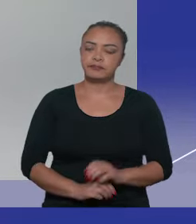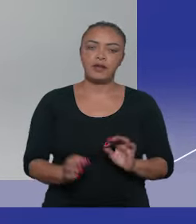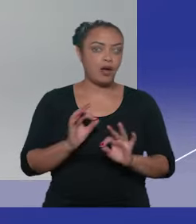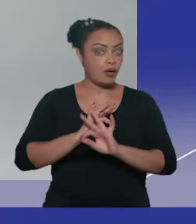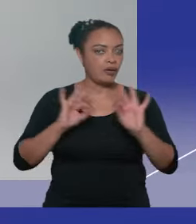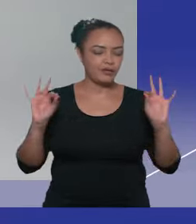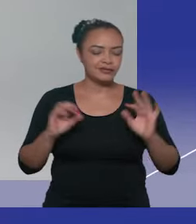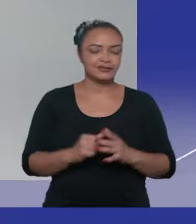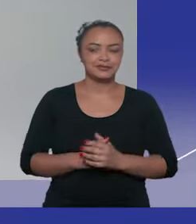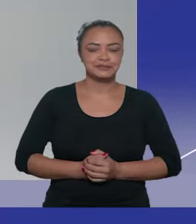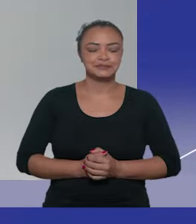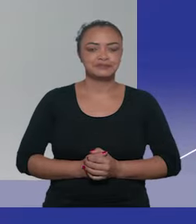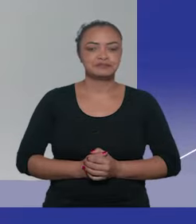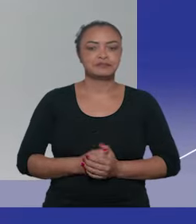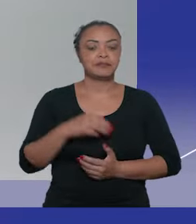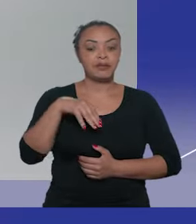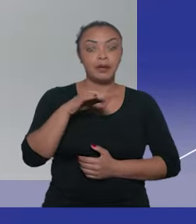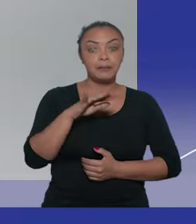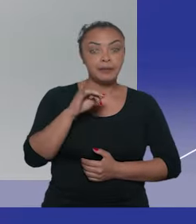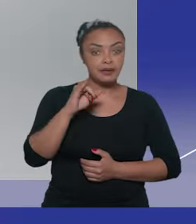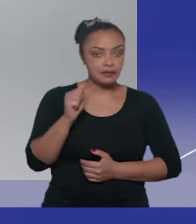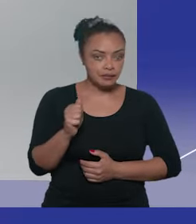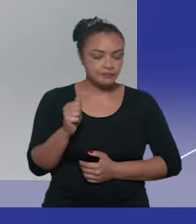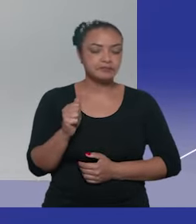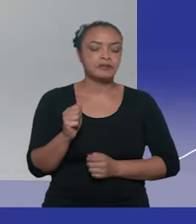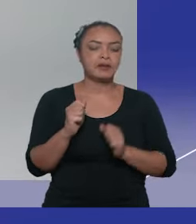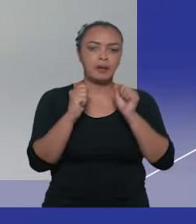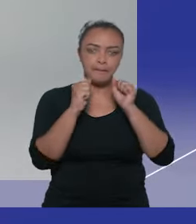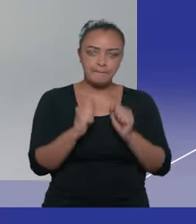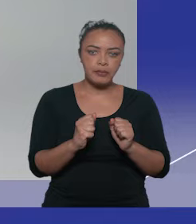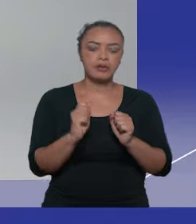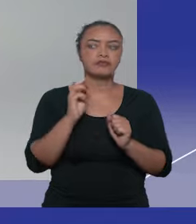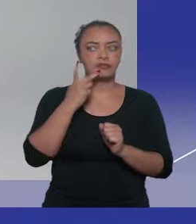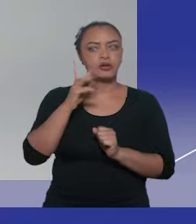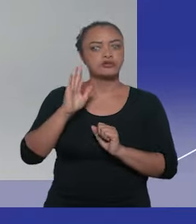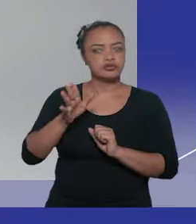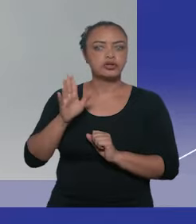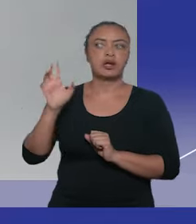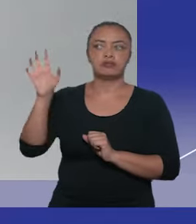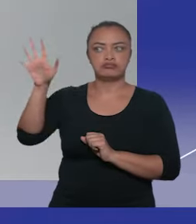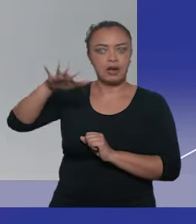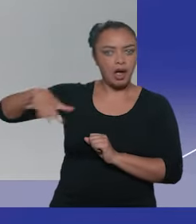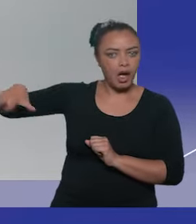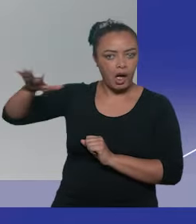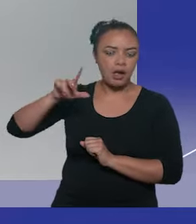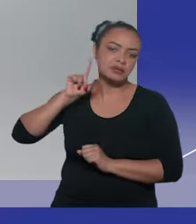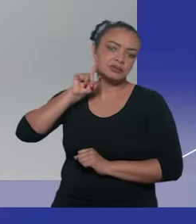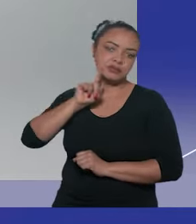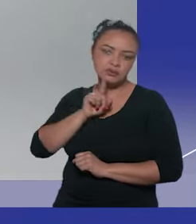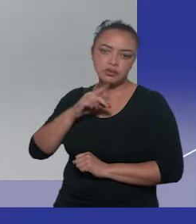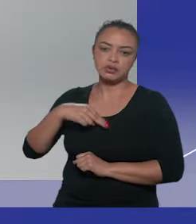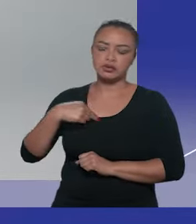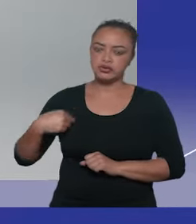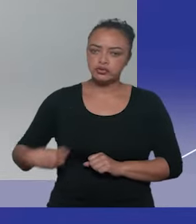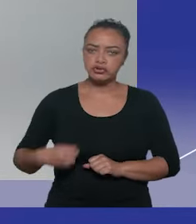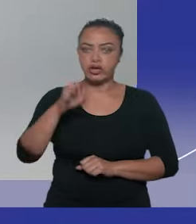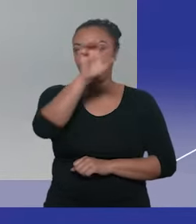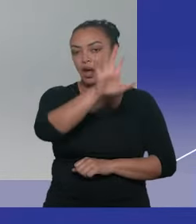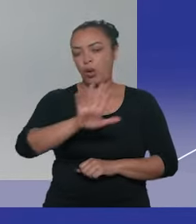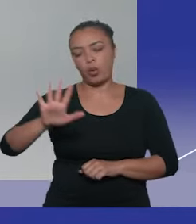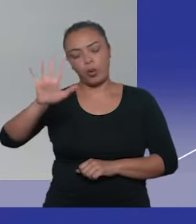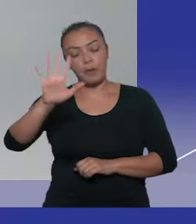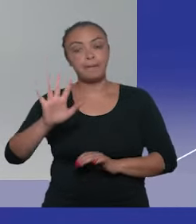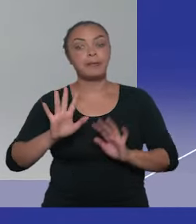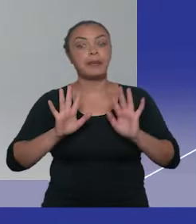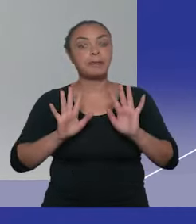Tá ótimo. Miriam, você pode destacar para a gente já falou bastante Estados Unidos, Europa, China,